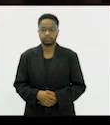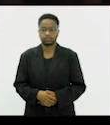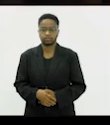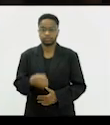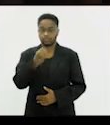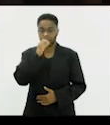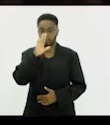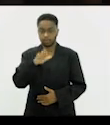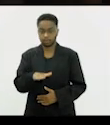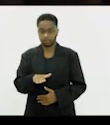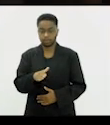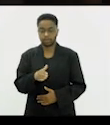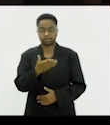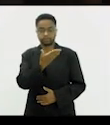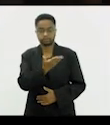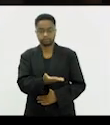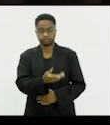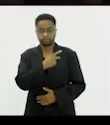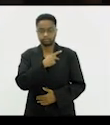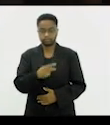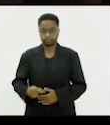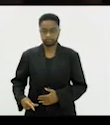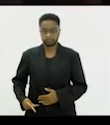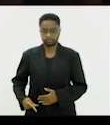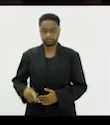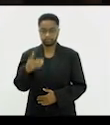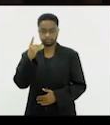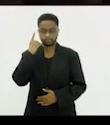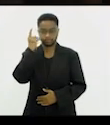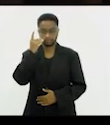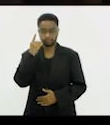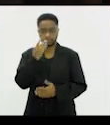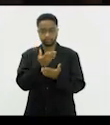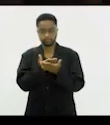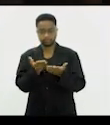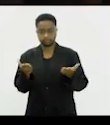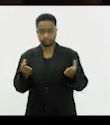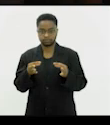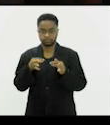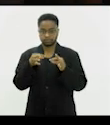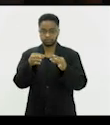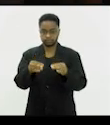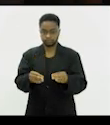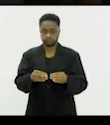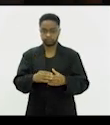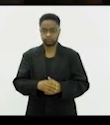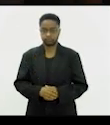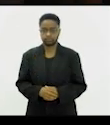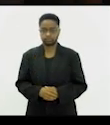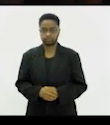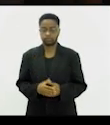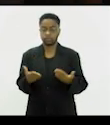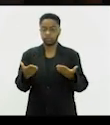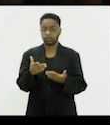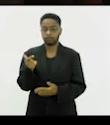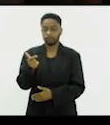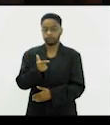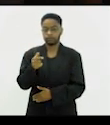Boa tarde, senhor presidente, nobres deputados e deputadas. 22 de